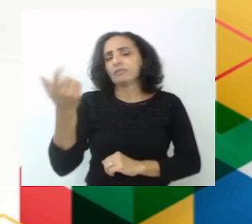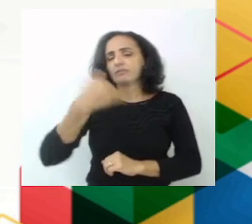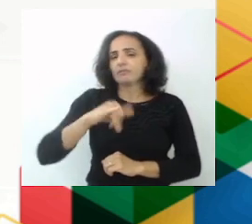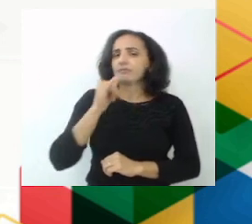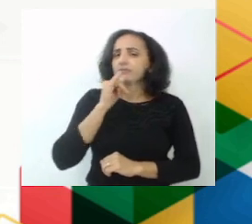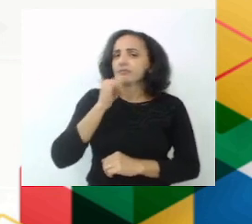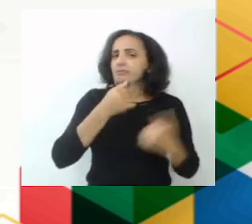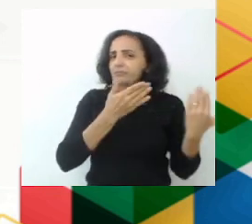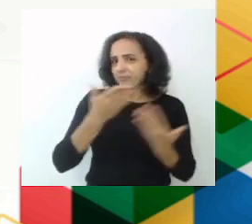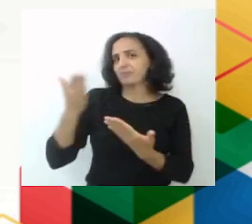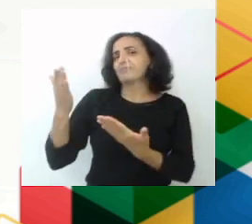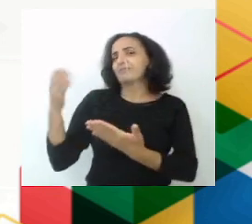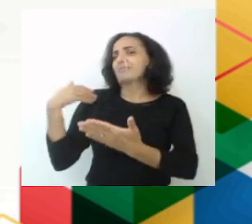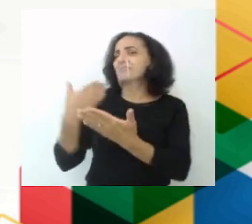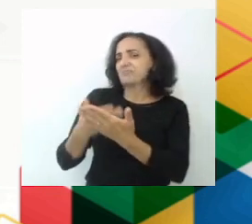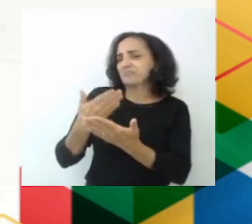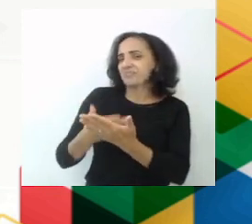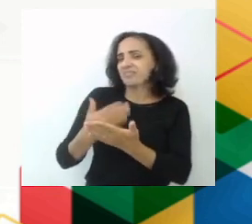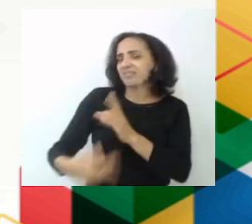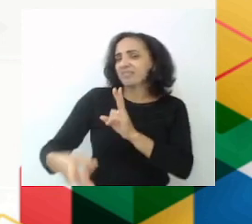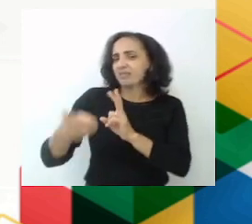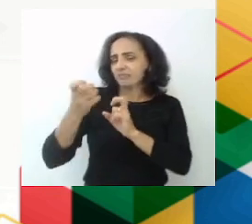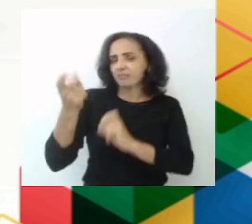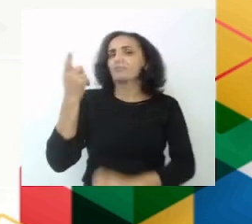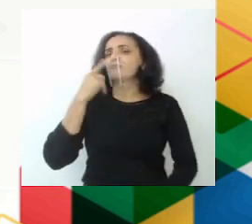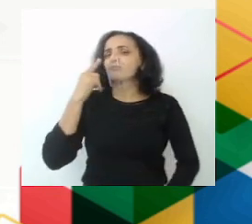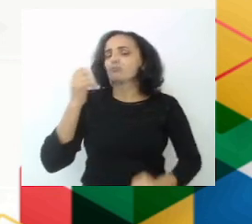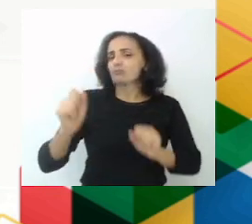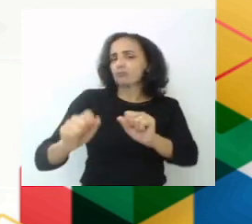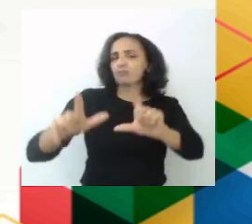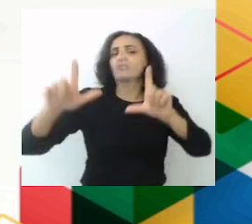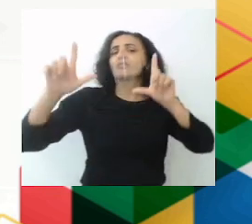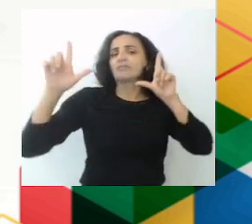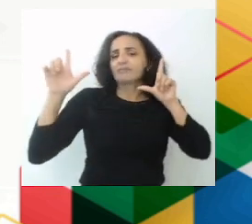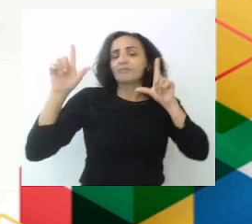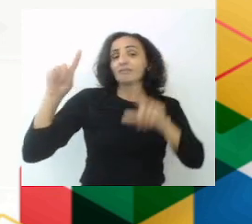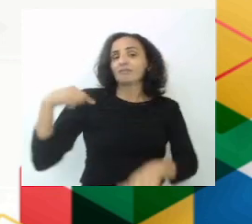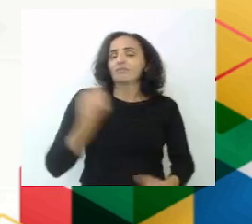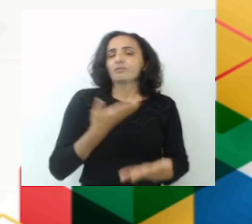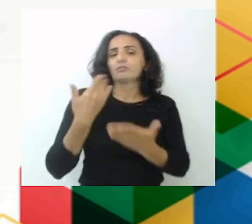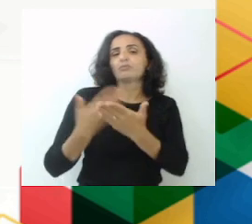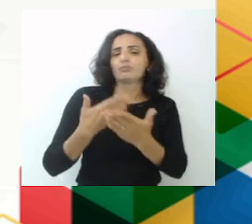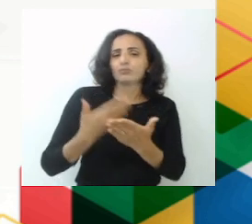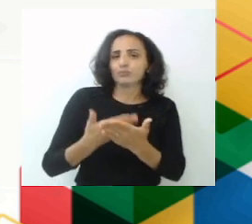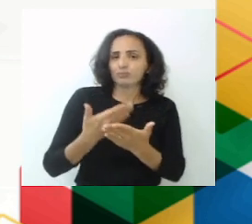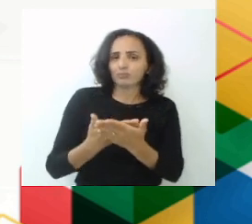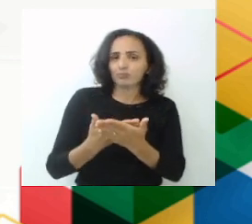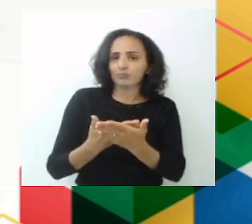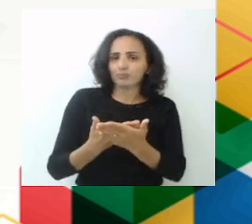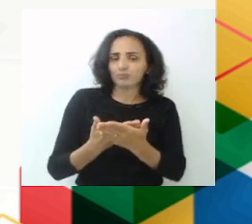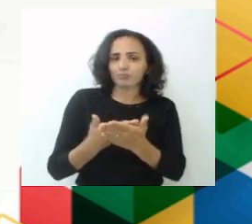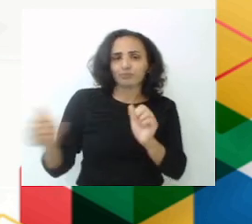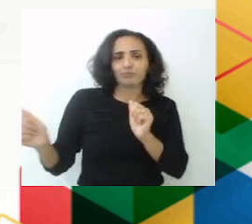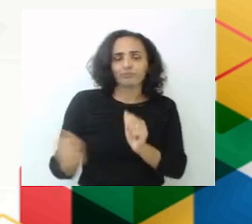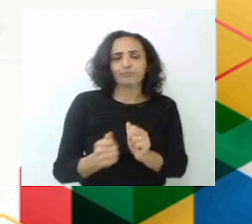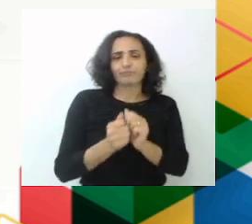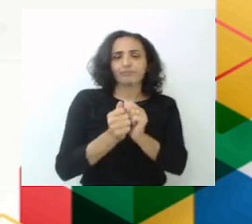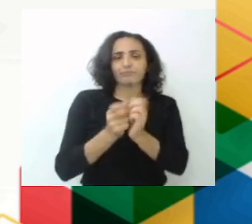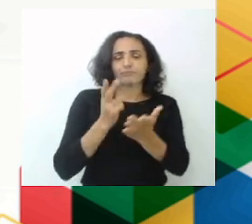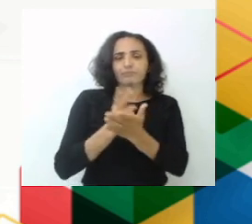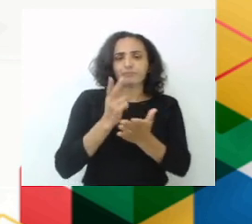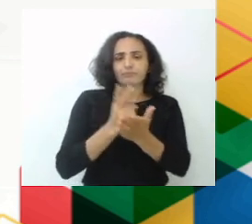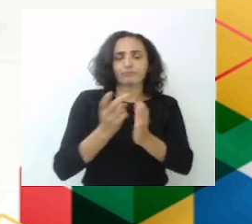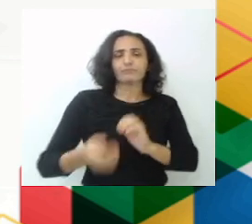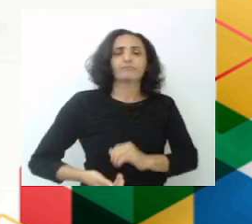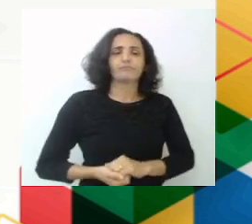para você identificar. Segura na tela geral aí, para a gente identificar os